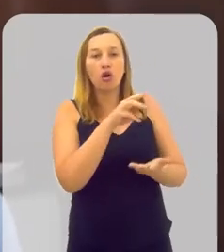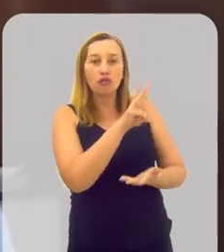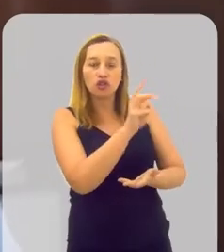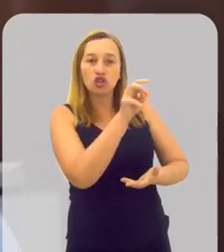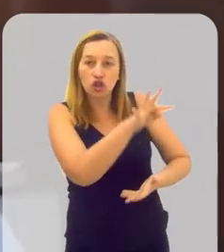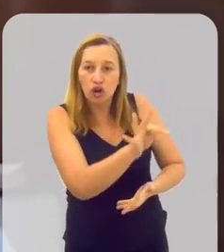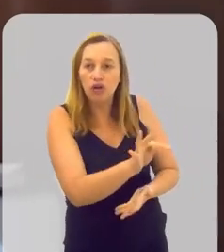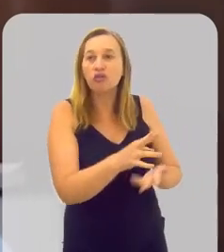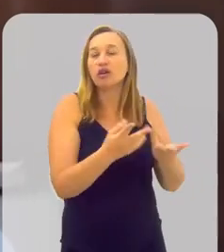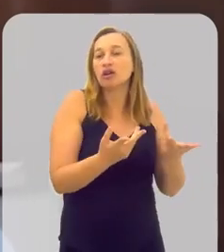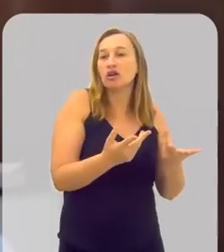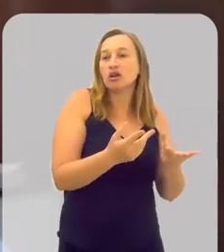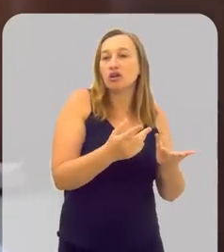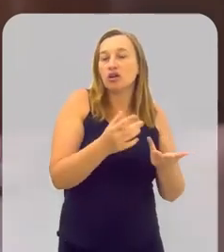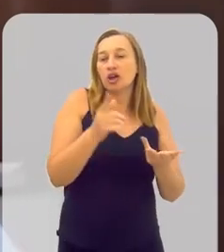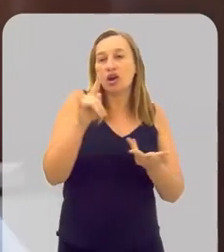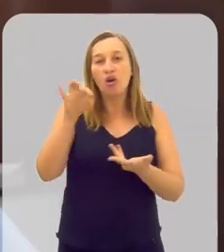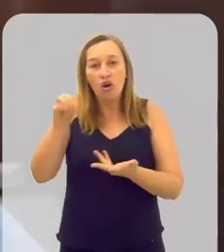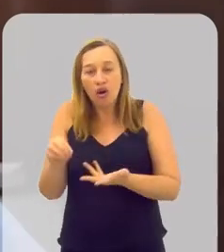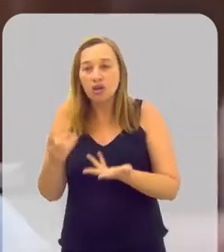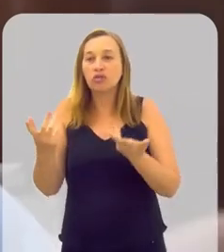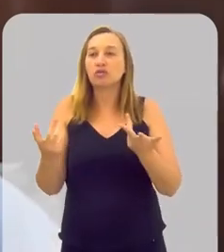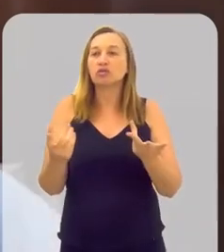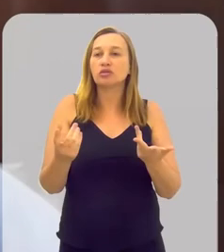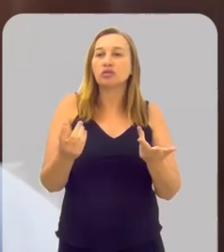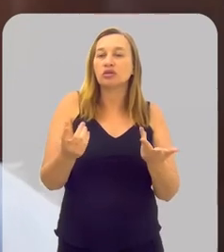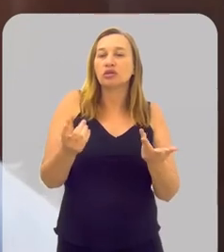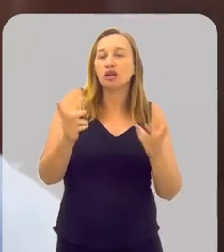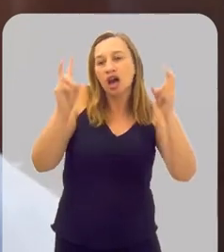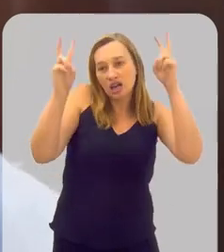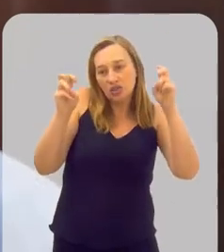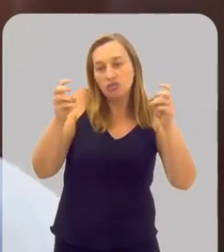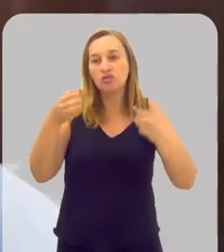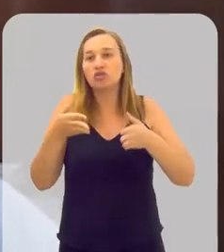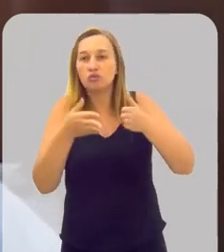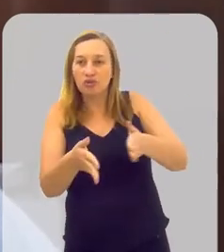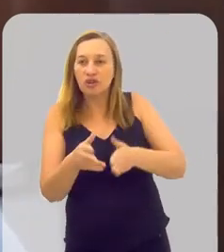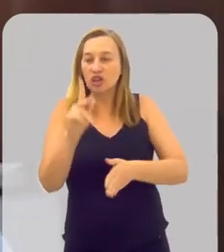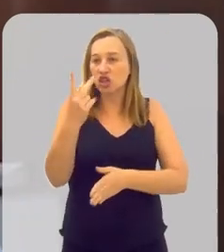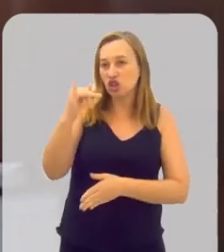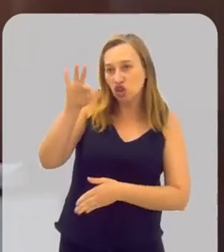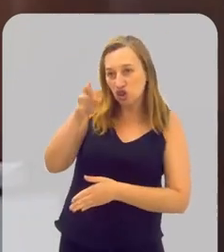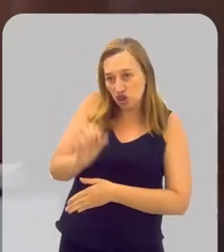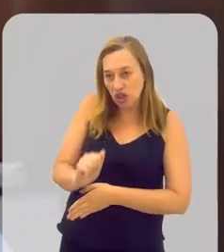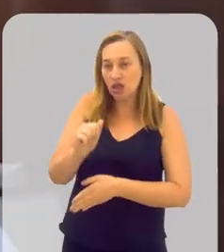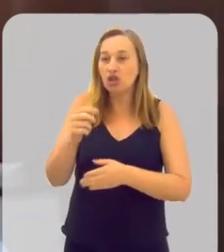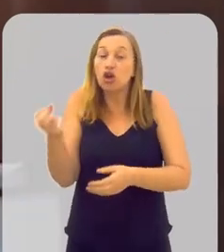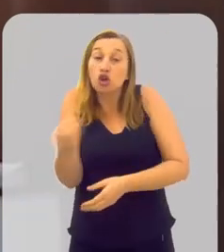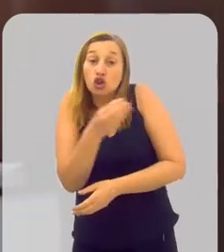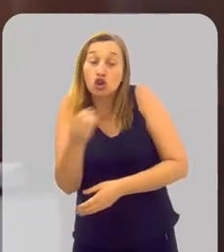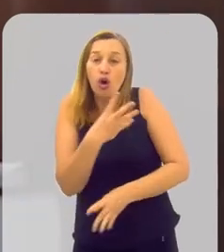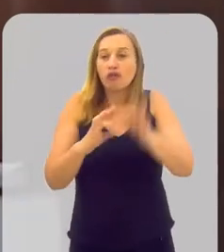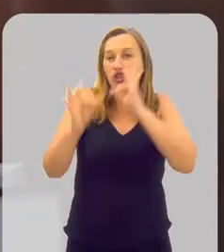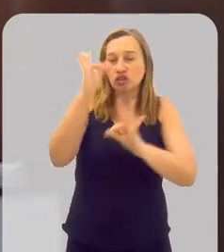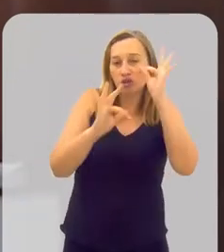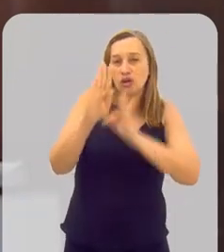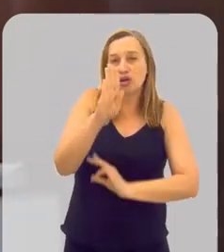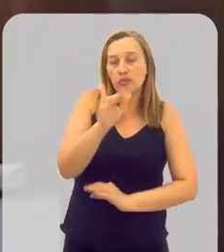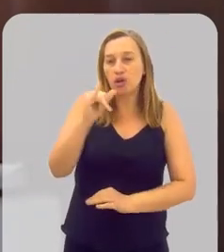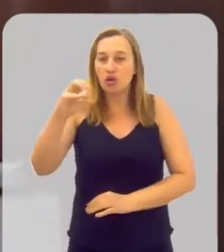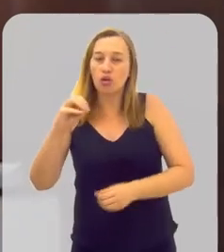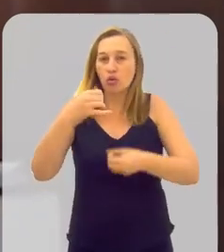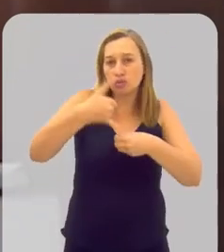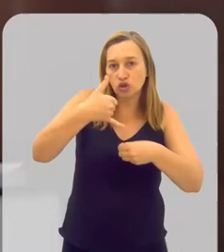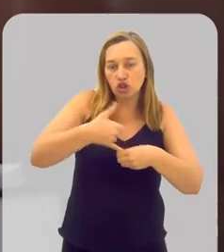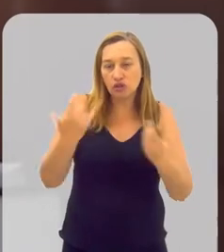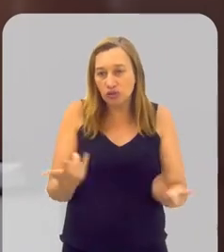desenvolver essas oportunidades, sejam elas offshore, sejam elas, né, eólicas offshore, que aí tem questões específicas, sejam de hidrogênio, sejam